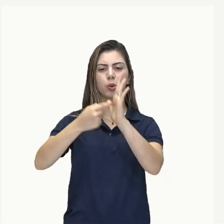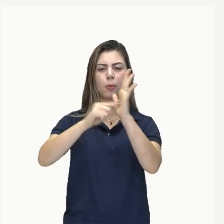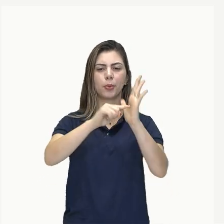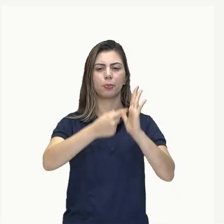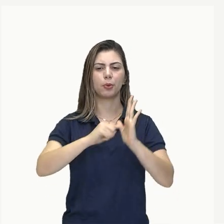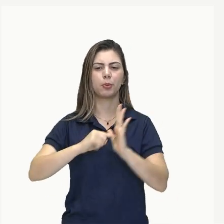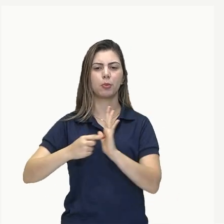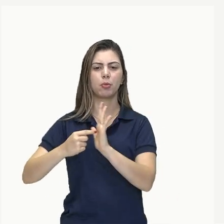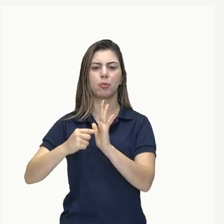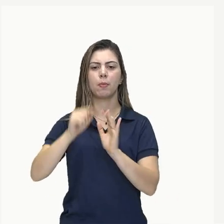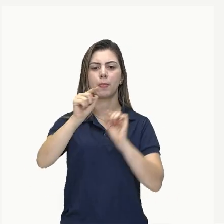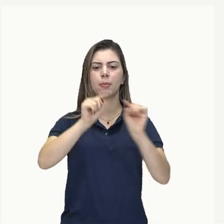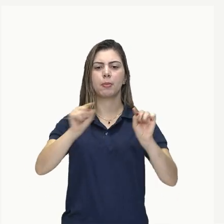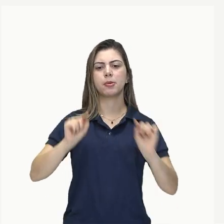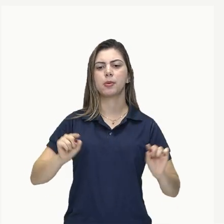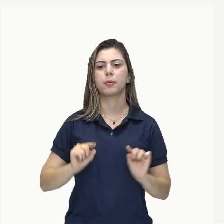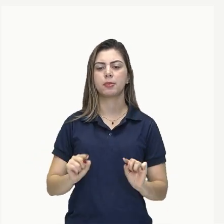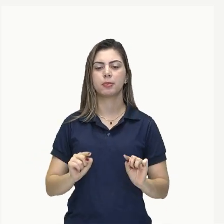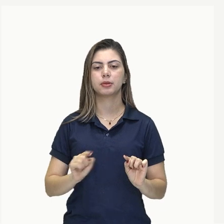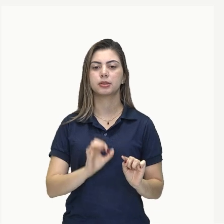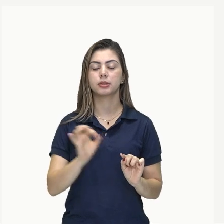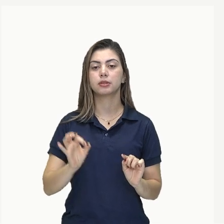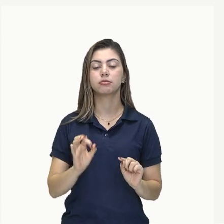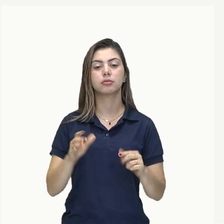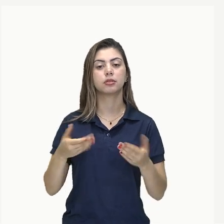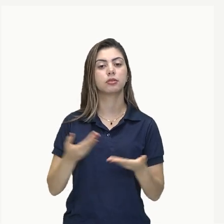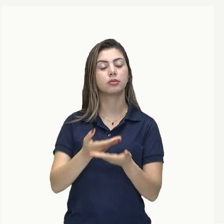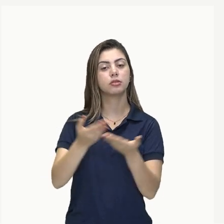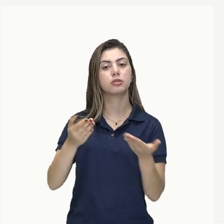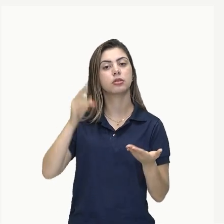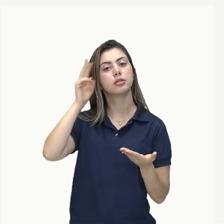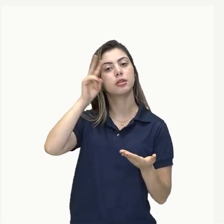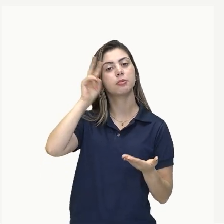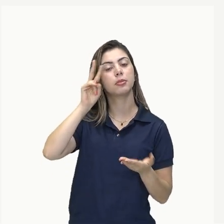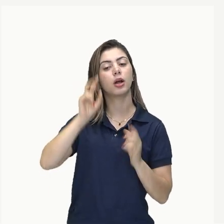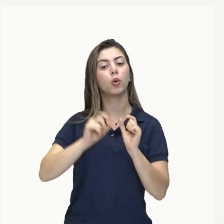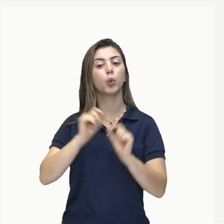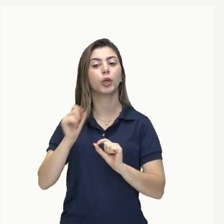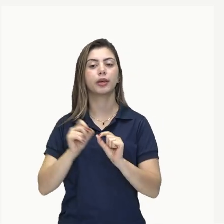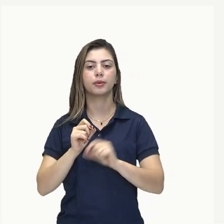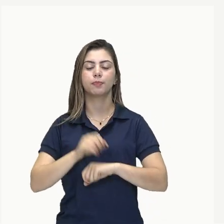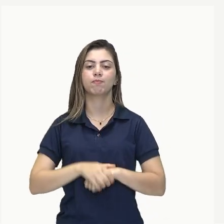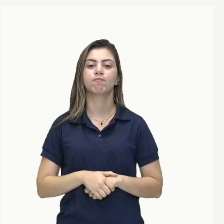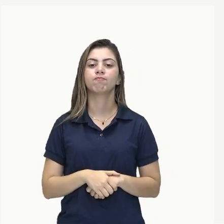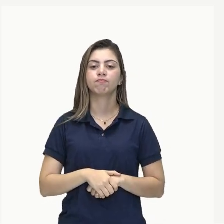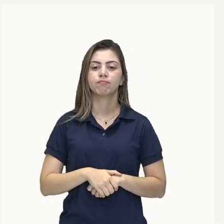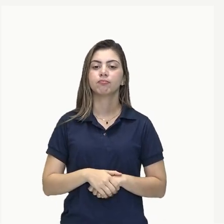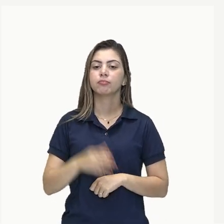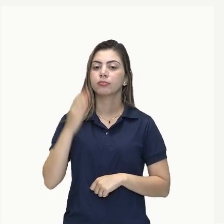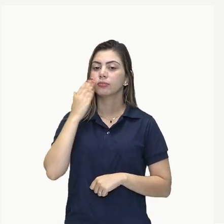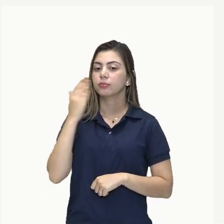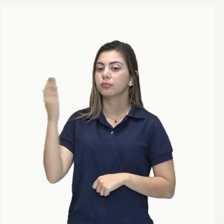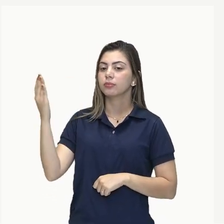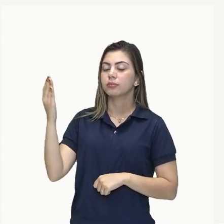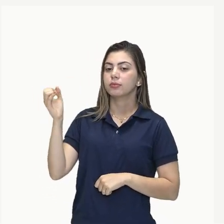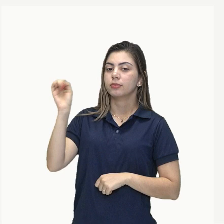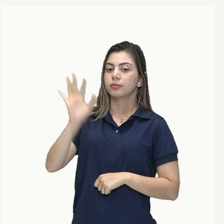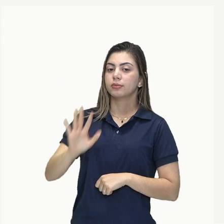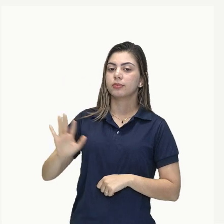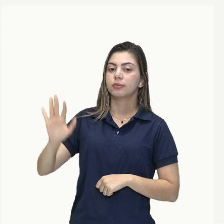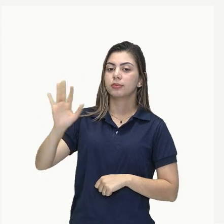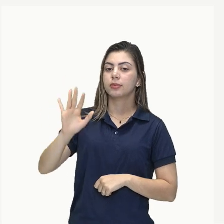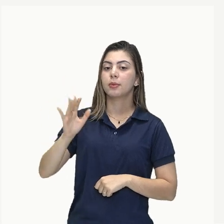né? Não custa nada lembrar, né, que essa região aqui, ó, é o que nós chamamos de